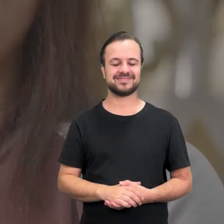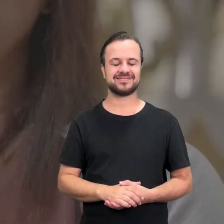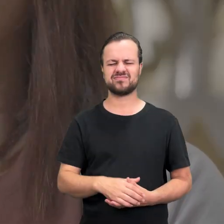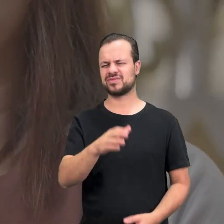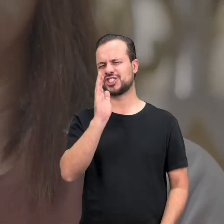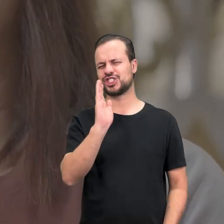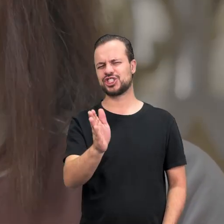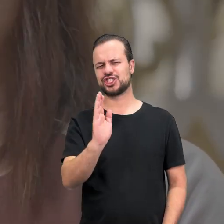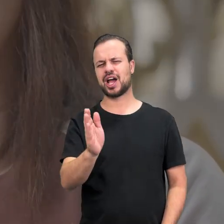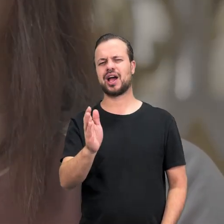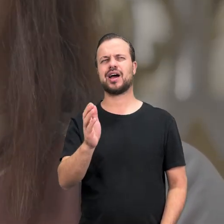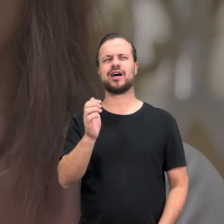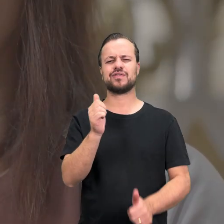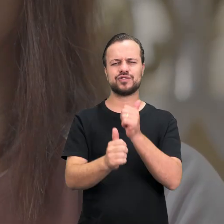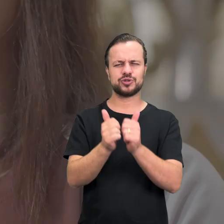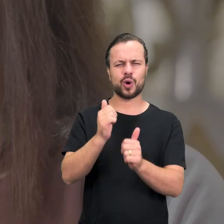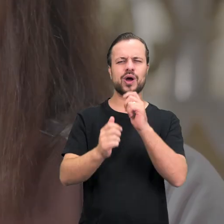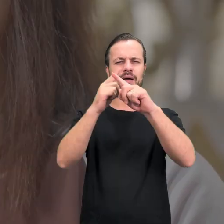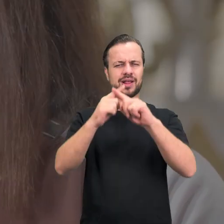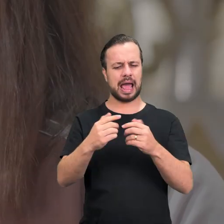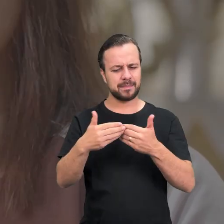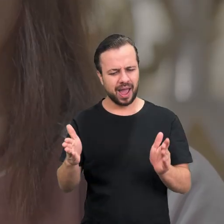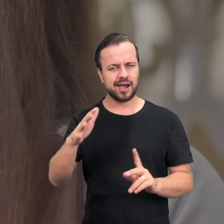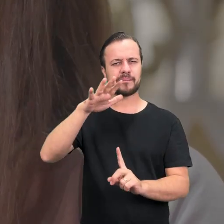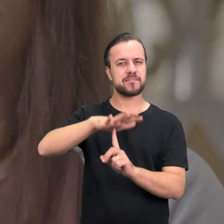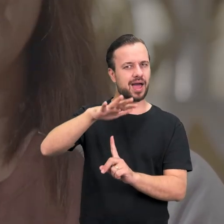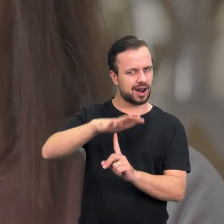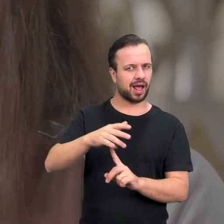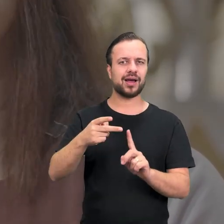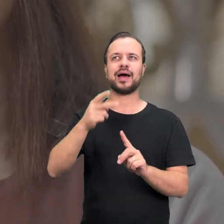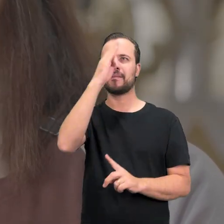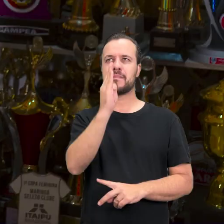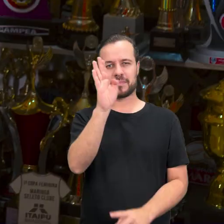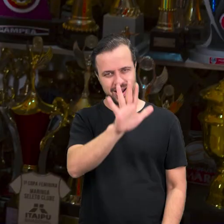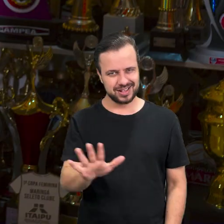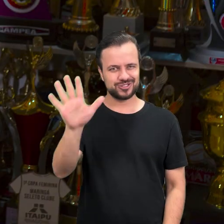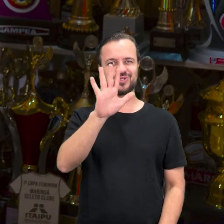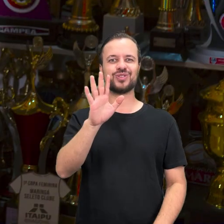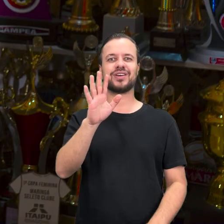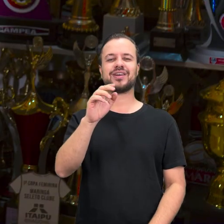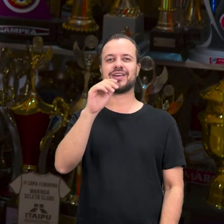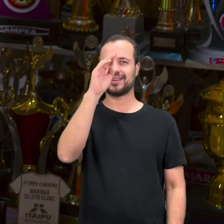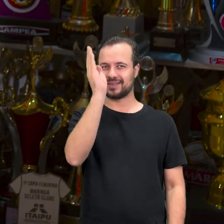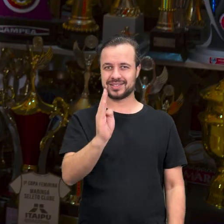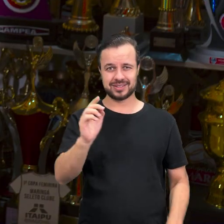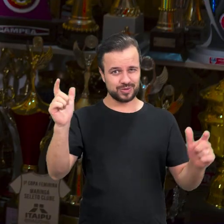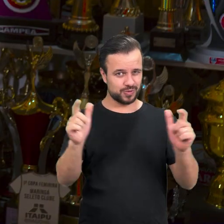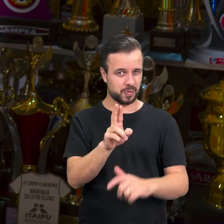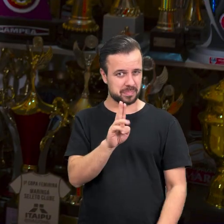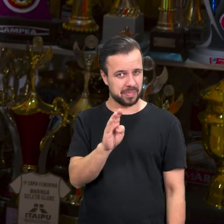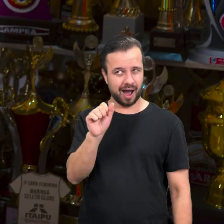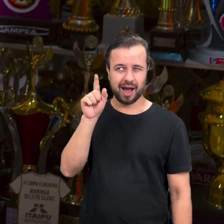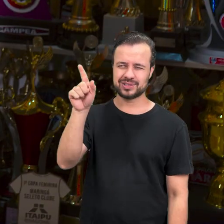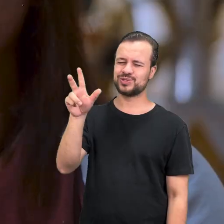Disputei Jogos Abertos, disputei Paranaense, Brasileiro e Ubá, eu lembro, nossa,